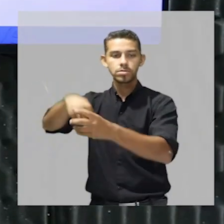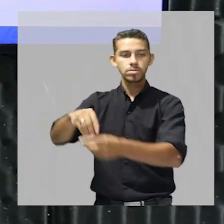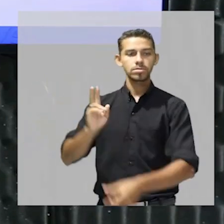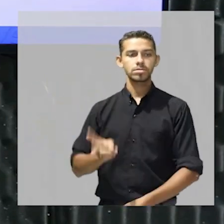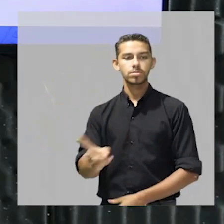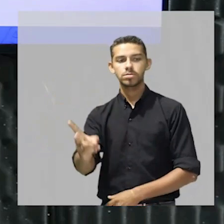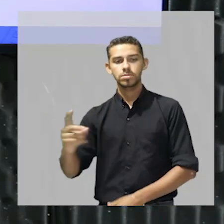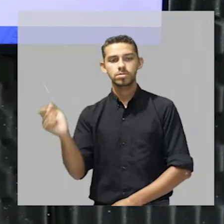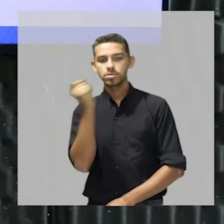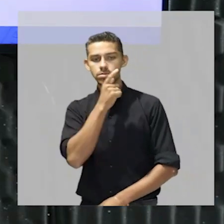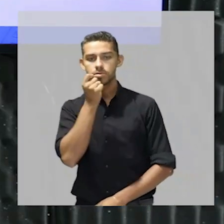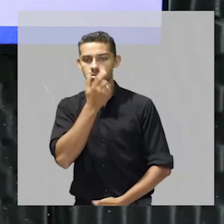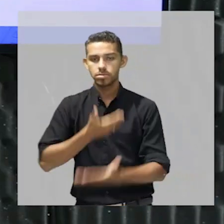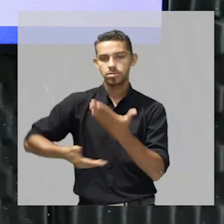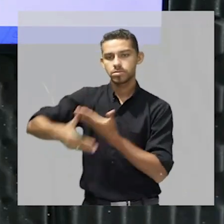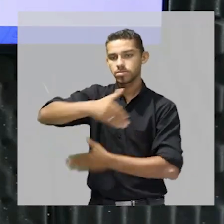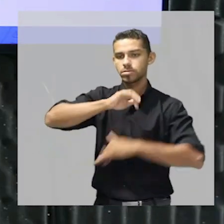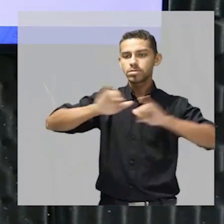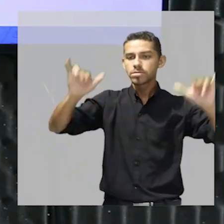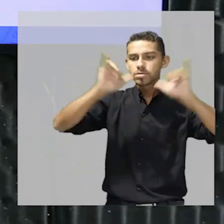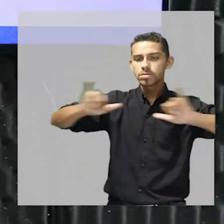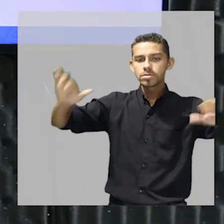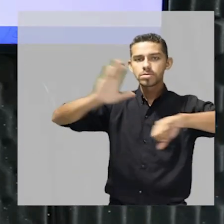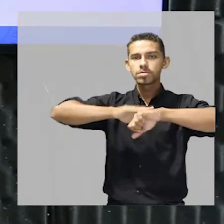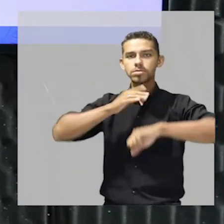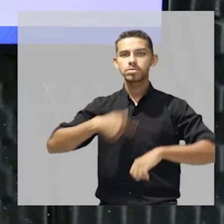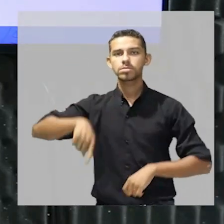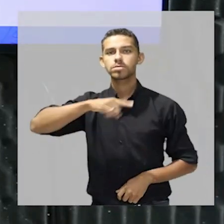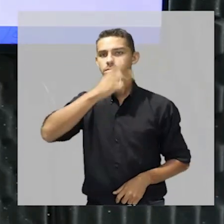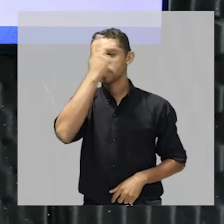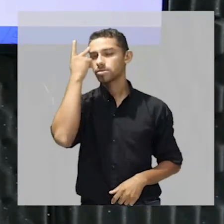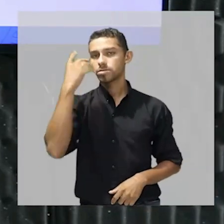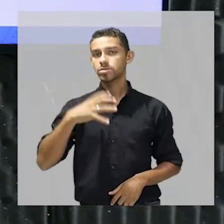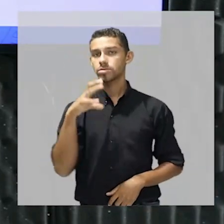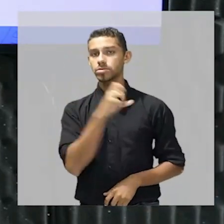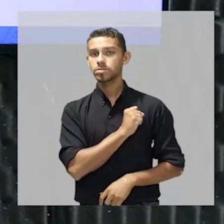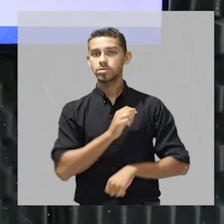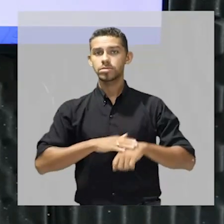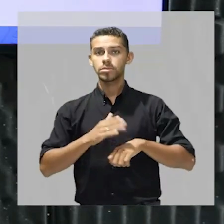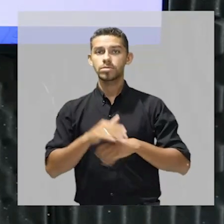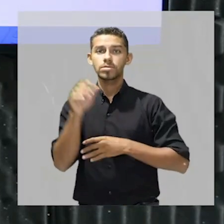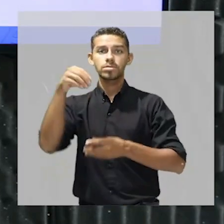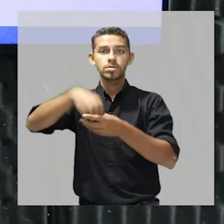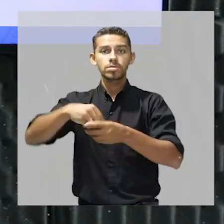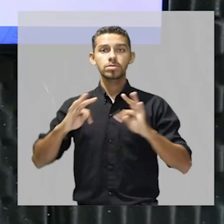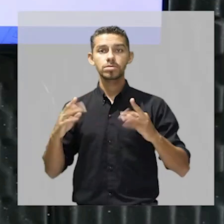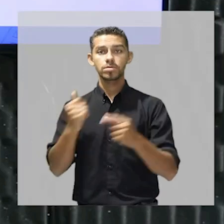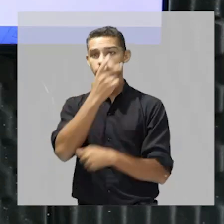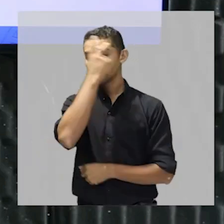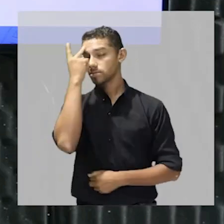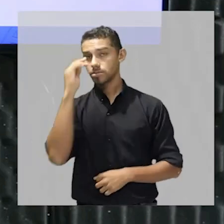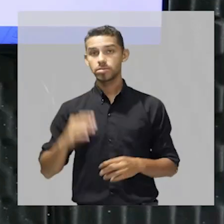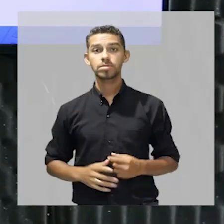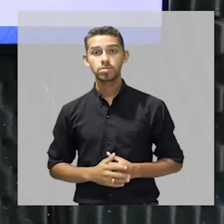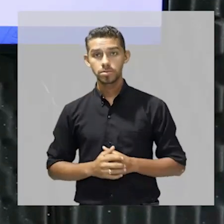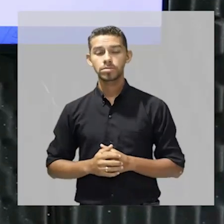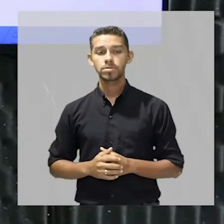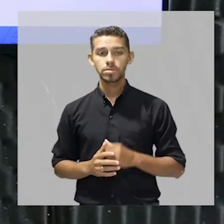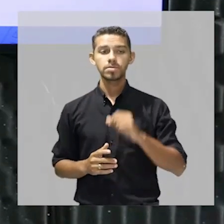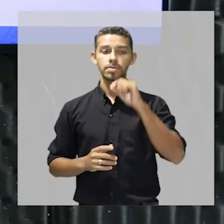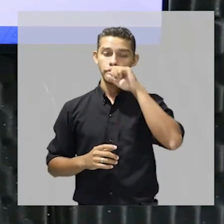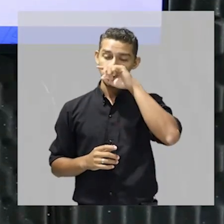nas piadas que circulam anonimamente e que são ouvidas e contadas por todo mundo em todo o mundo